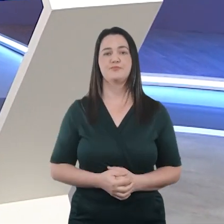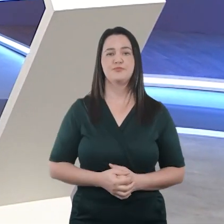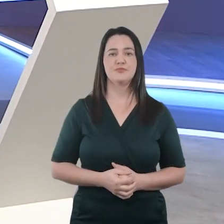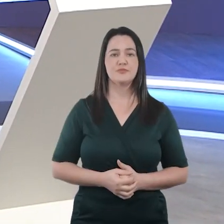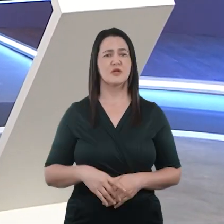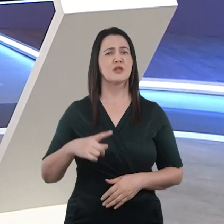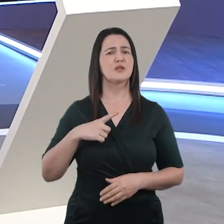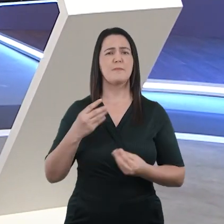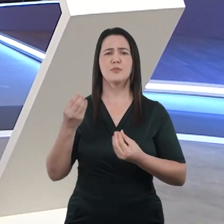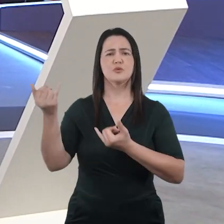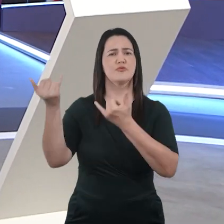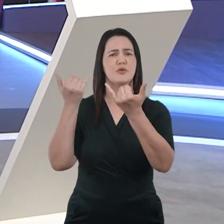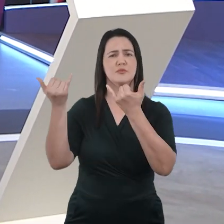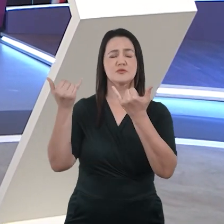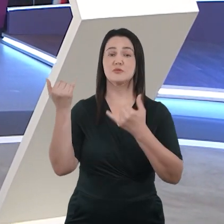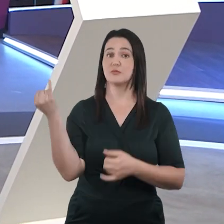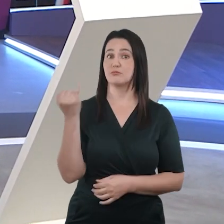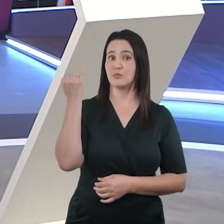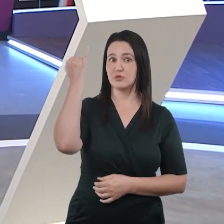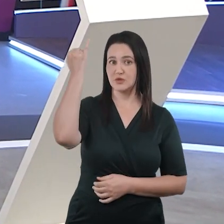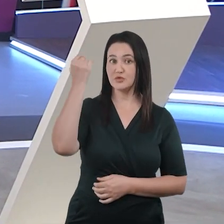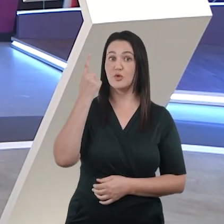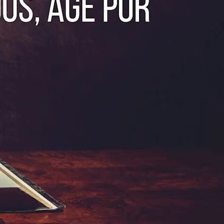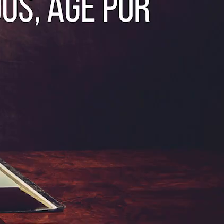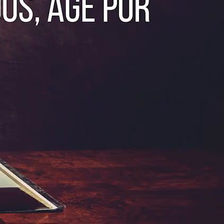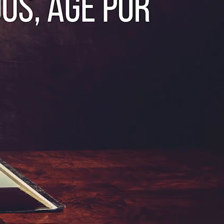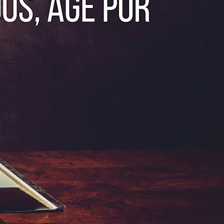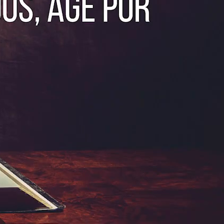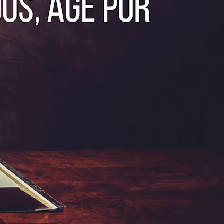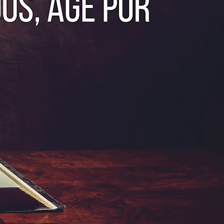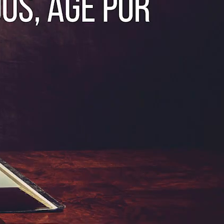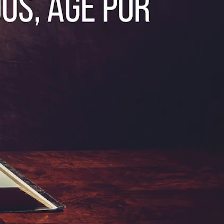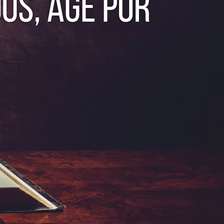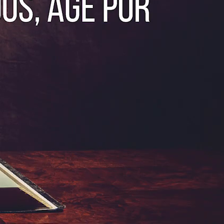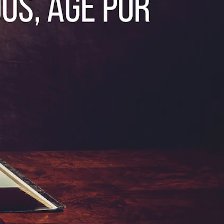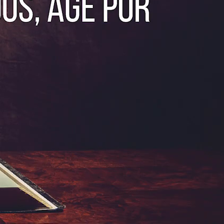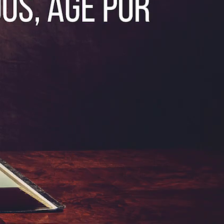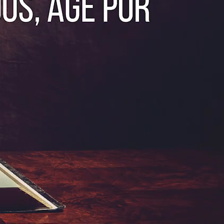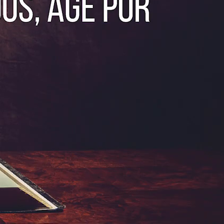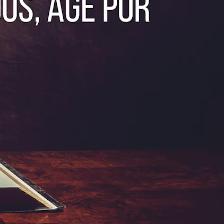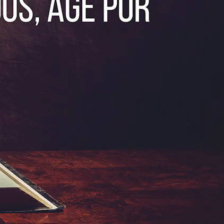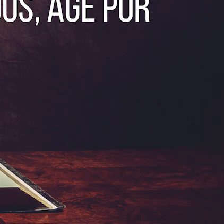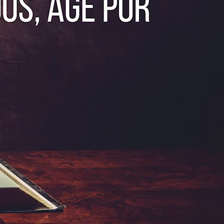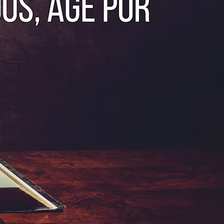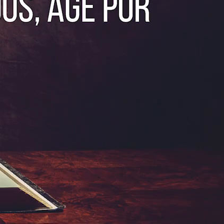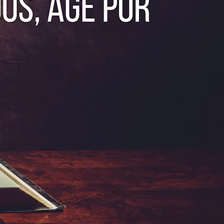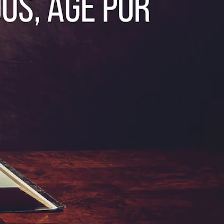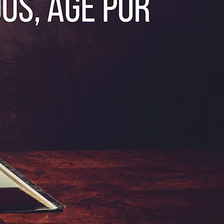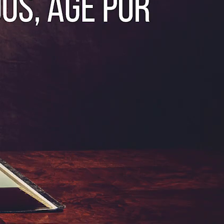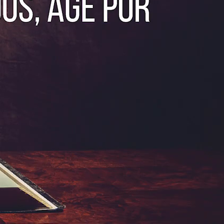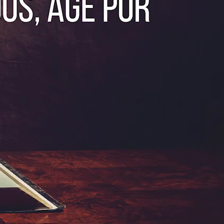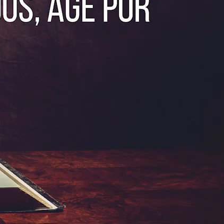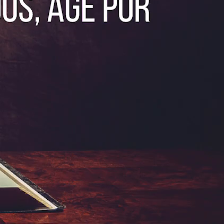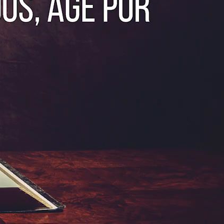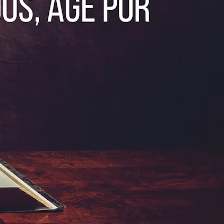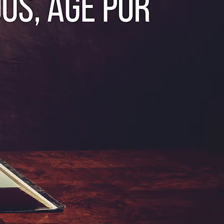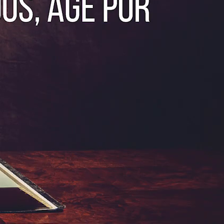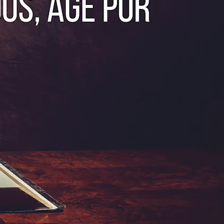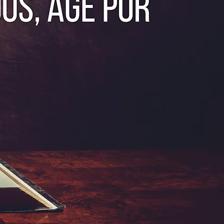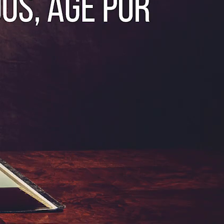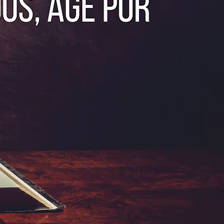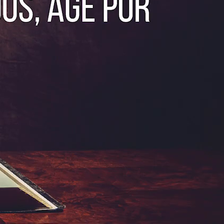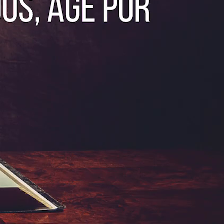Há muitas informações importantes aqui. Olha o que diz a Bíblia. Há somente um corpo e um